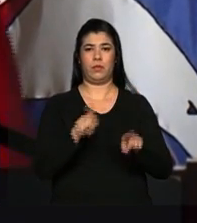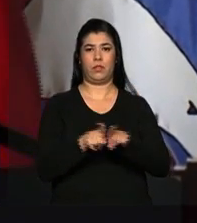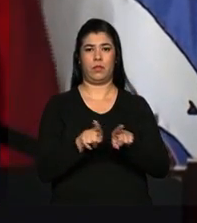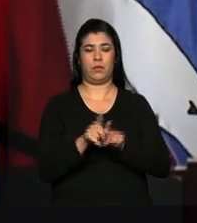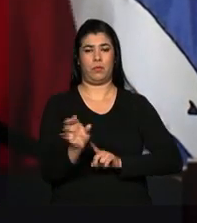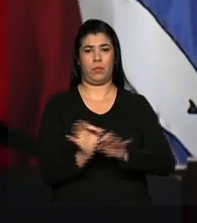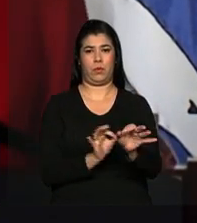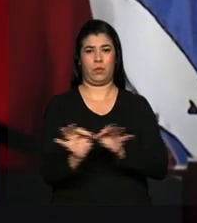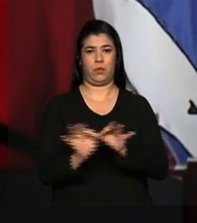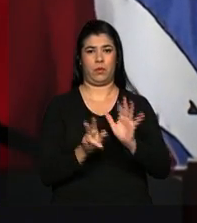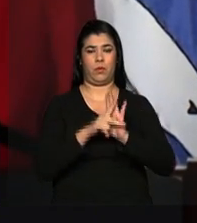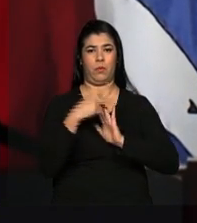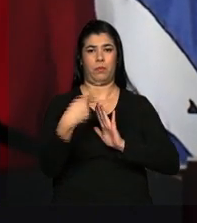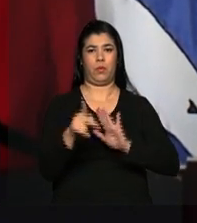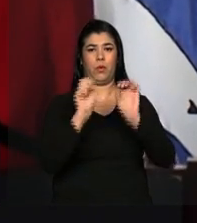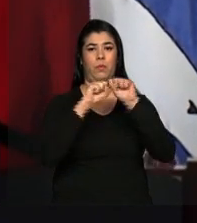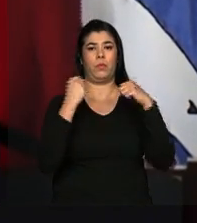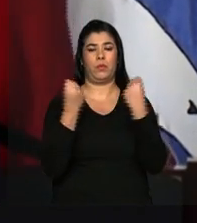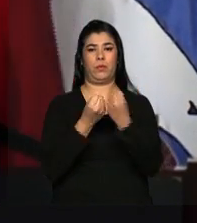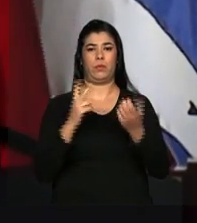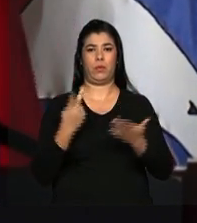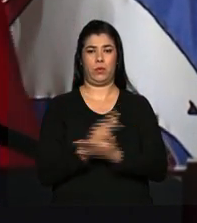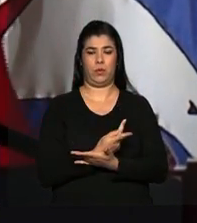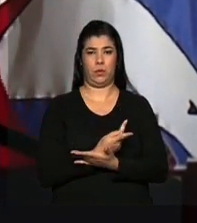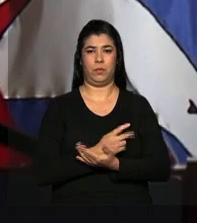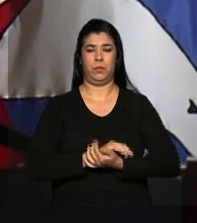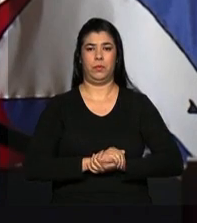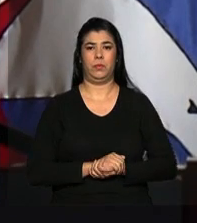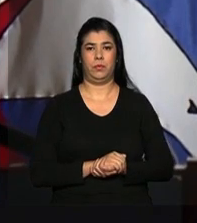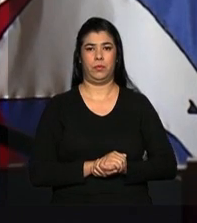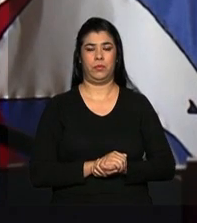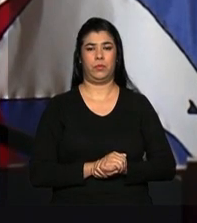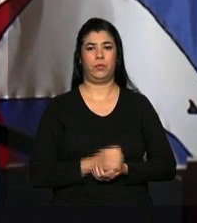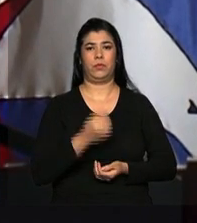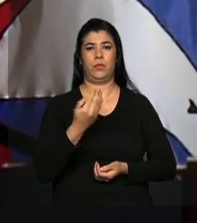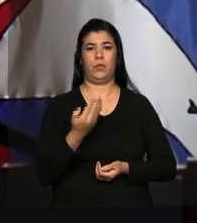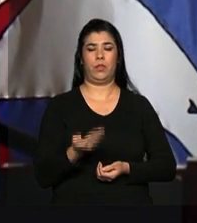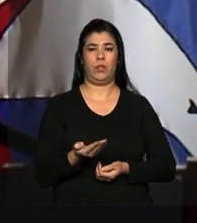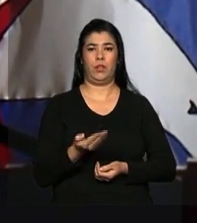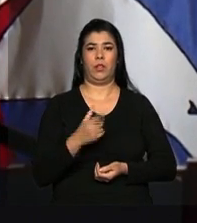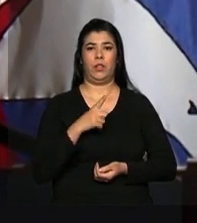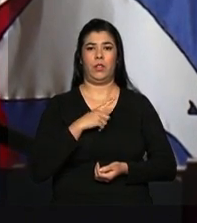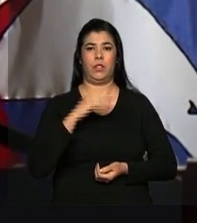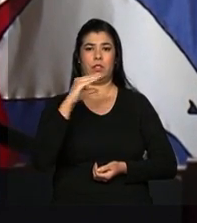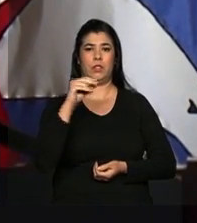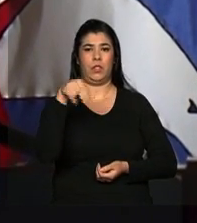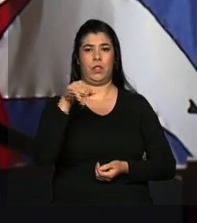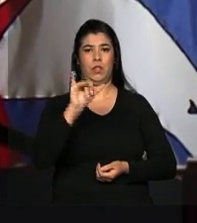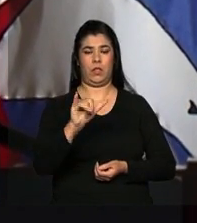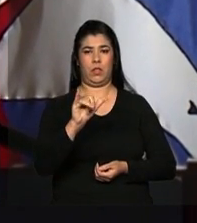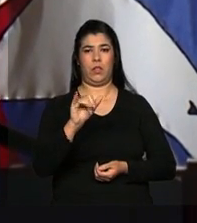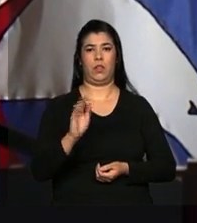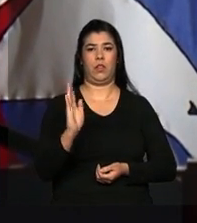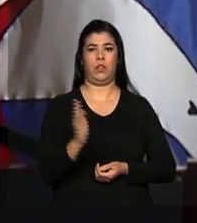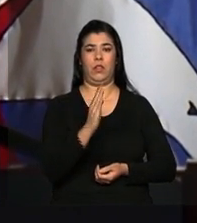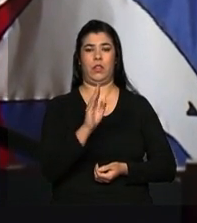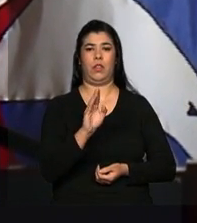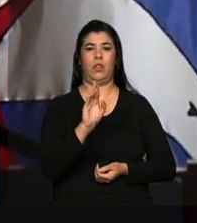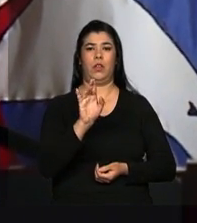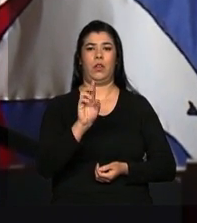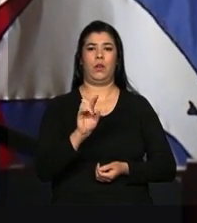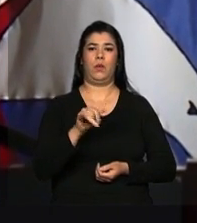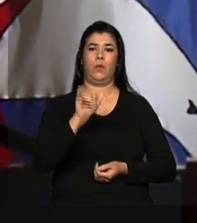pela organização deste seminário, a US Chamber e a CNI, que há anos